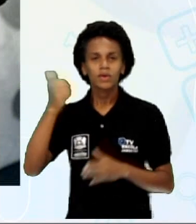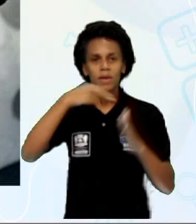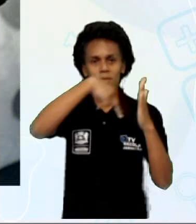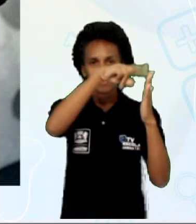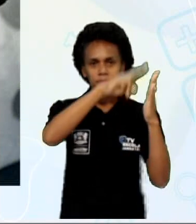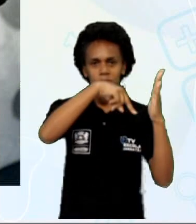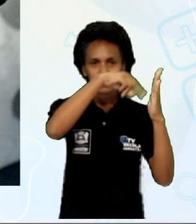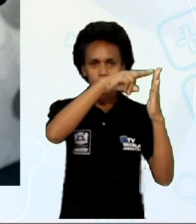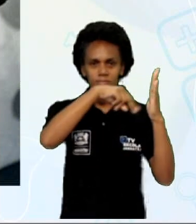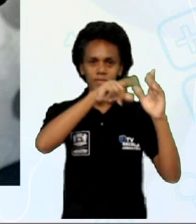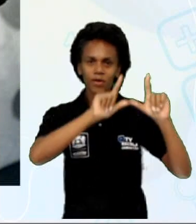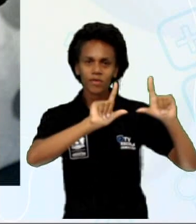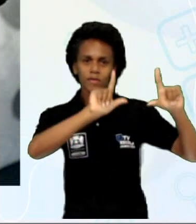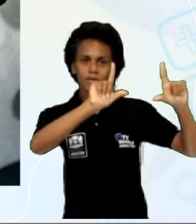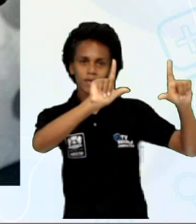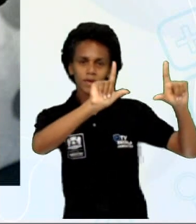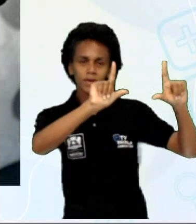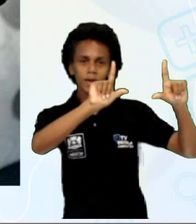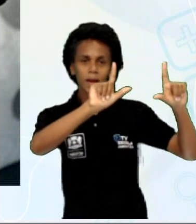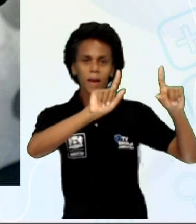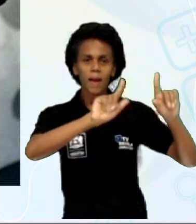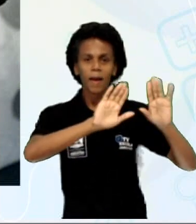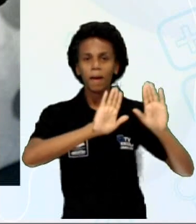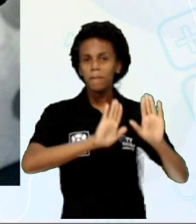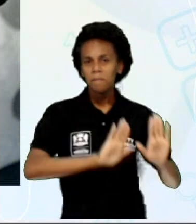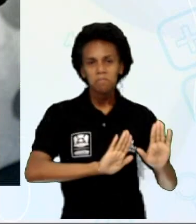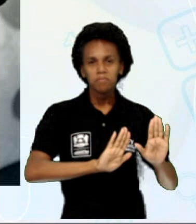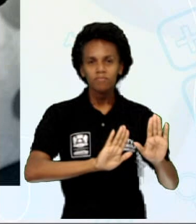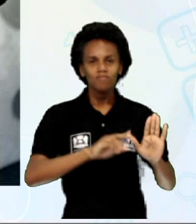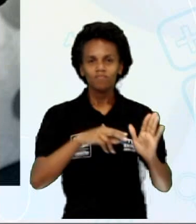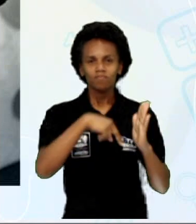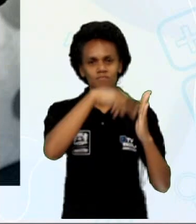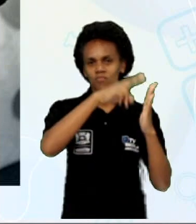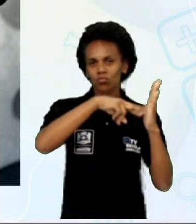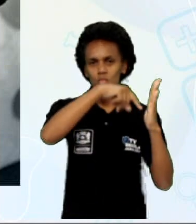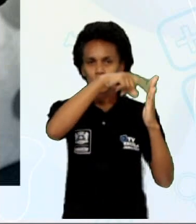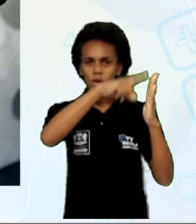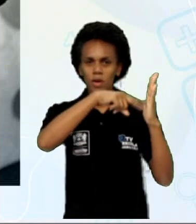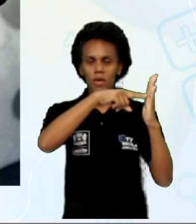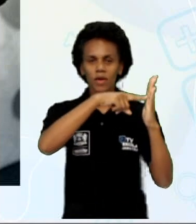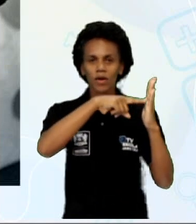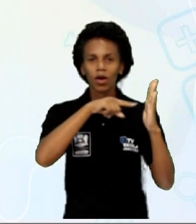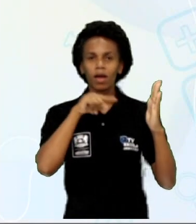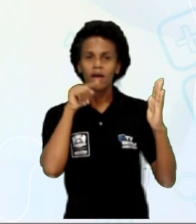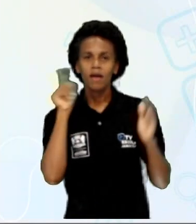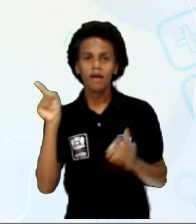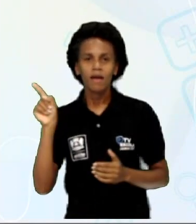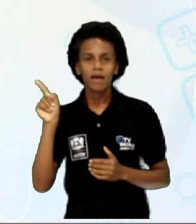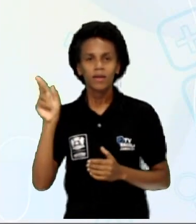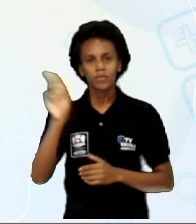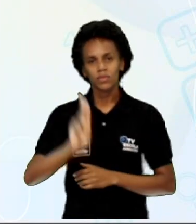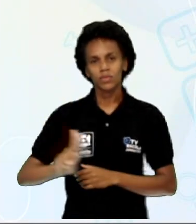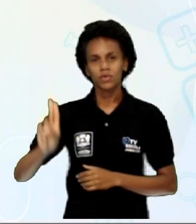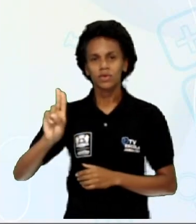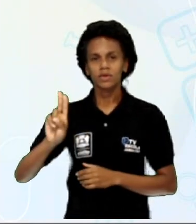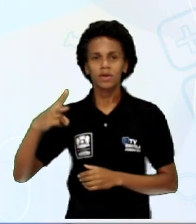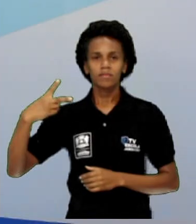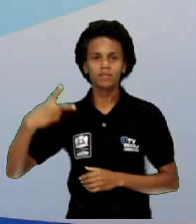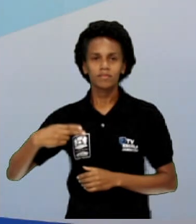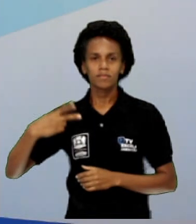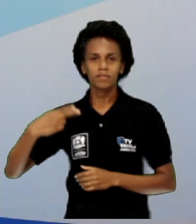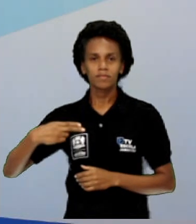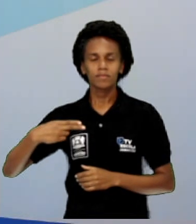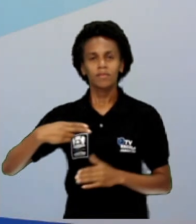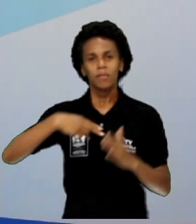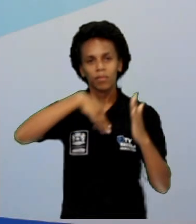convencionais, que era o pincel e a tinta, mas o pintor que usava a tesoura para pintar. O artista